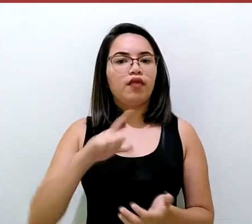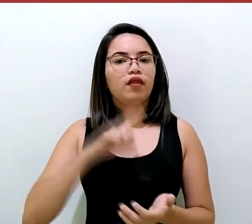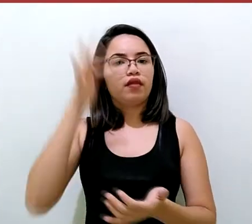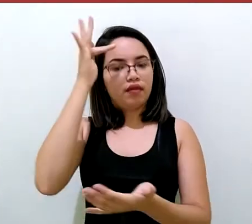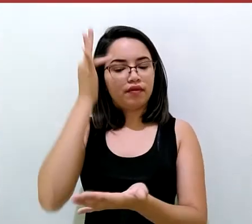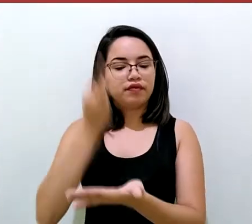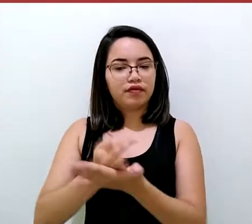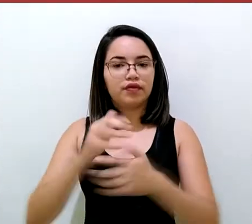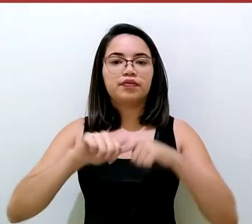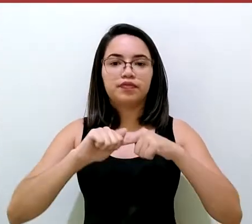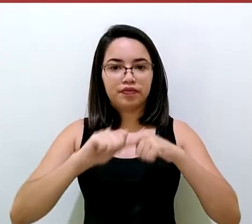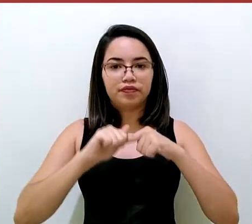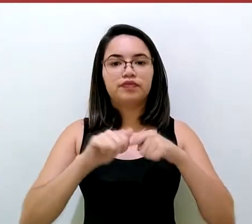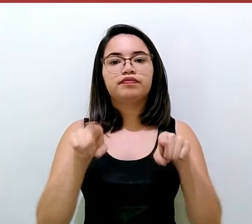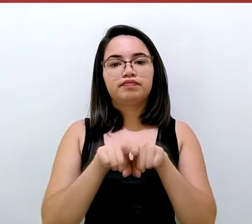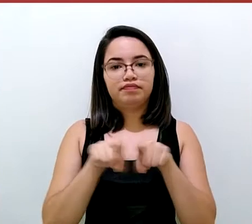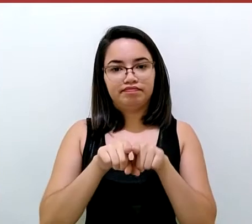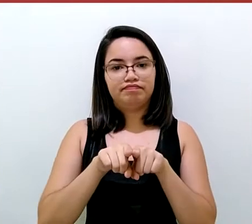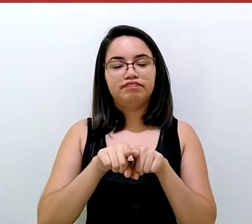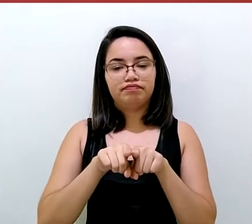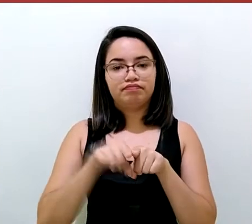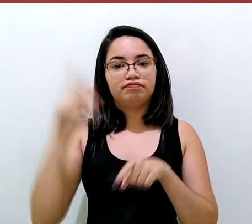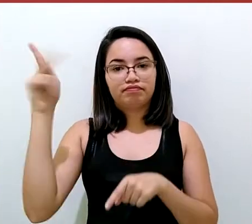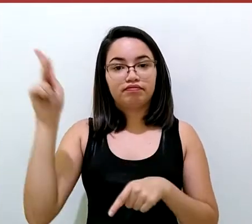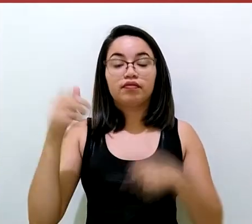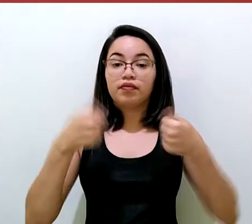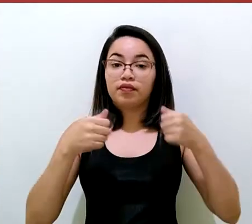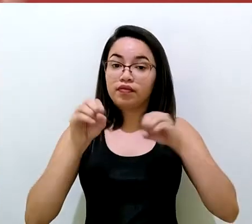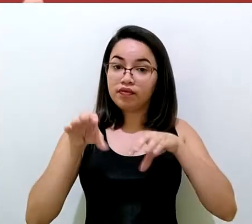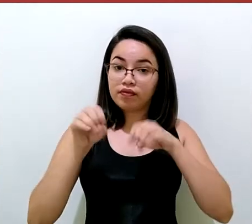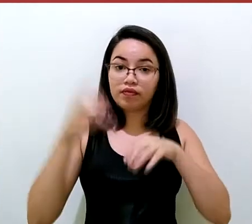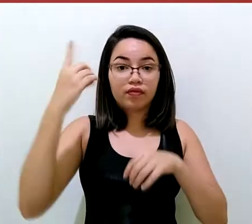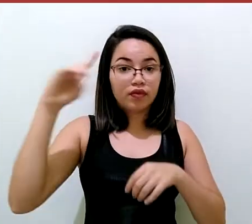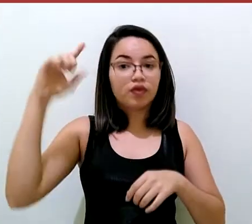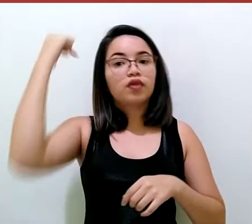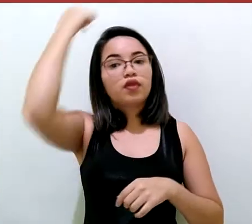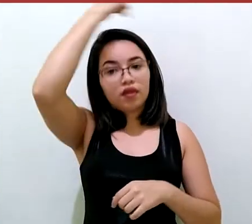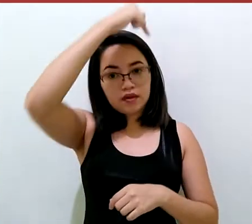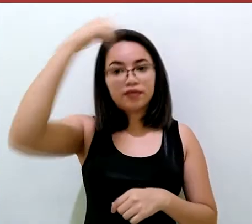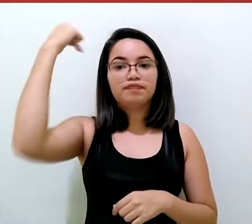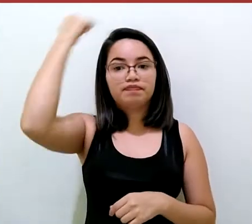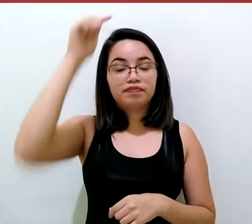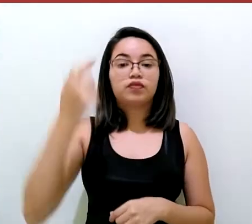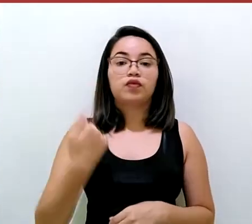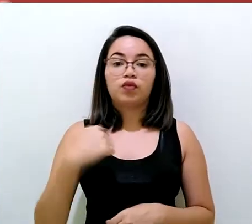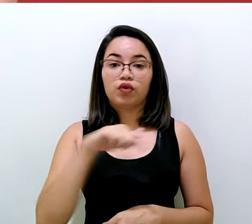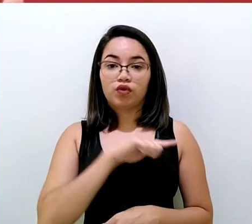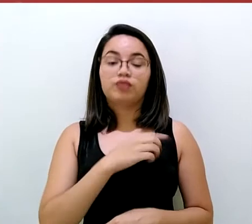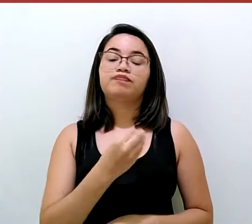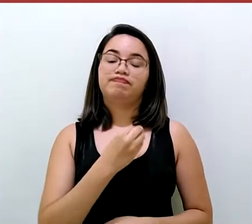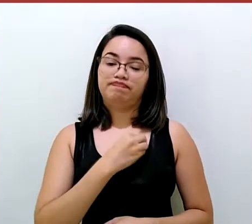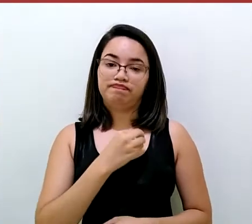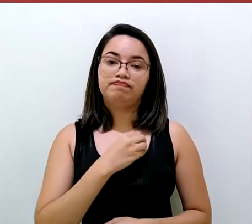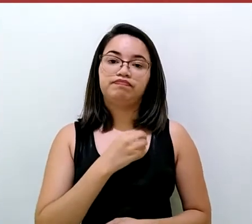sua fé e confiança nele. Precisam ensinar que Deus é santo, que nós